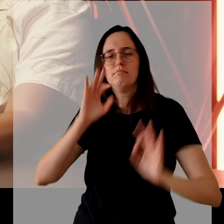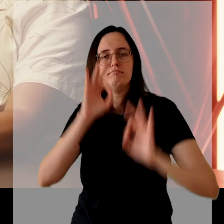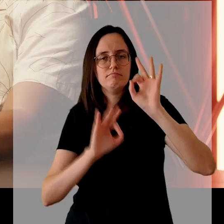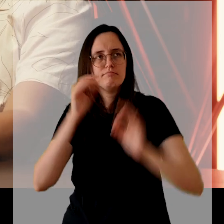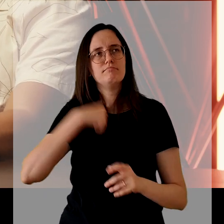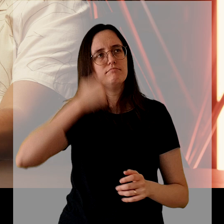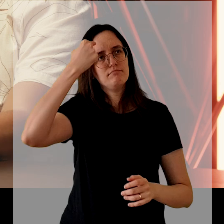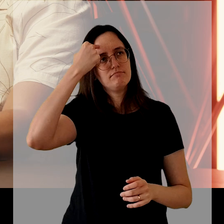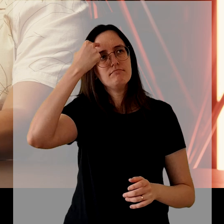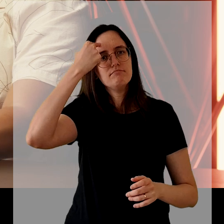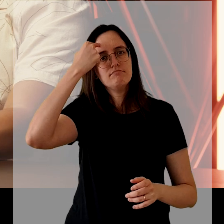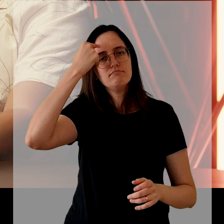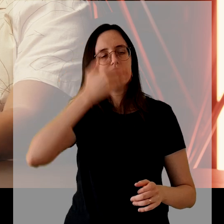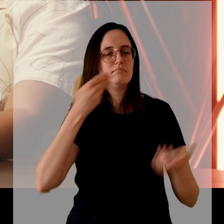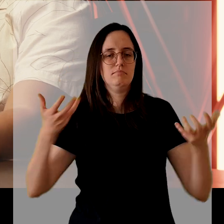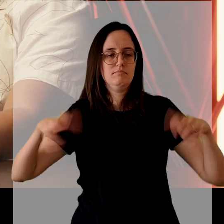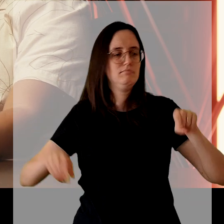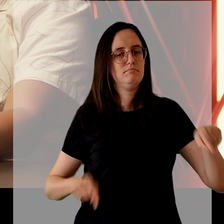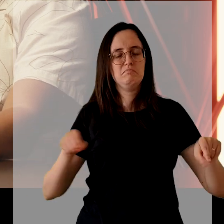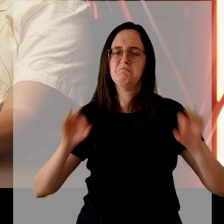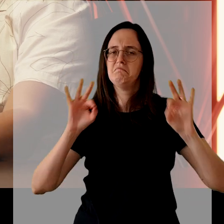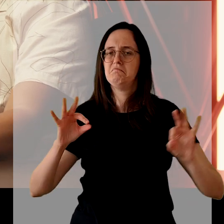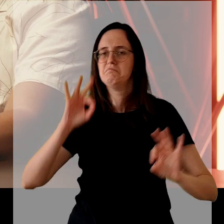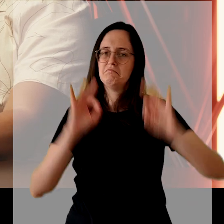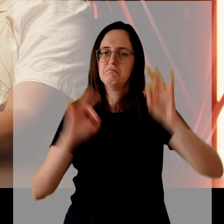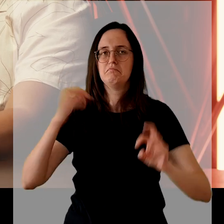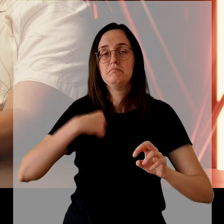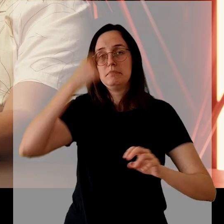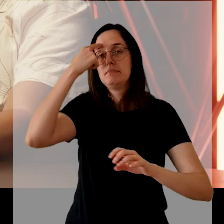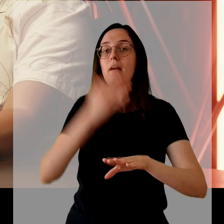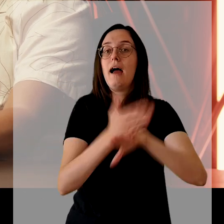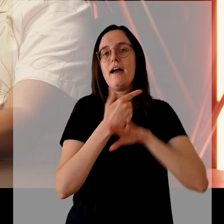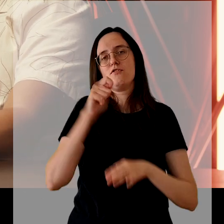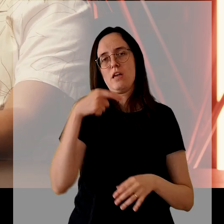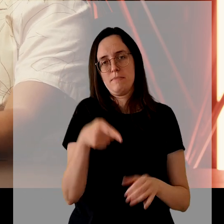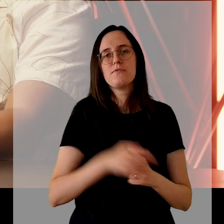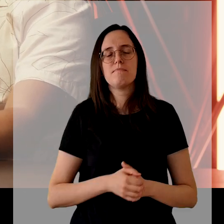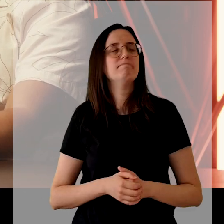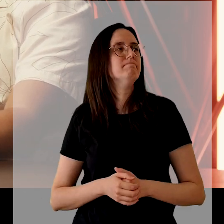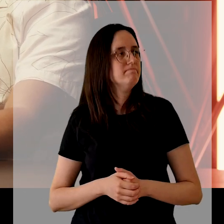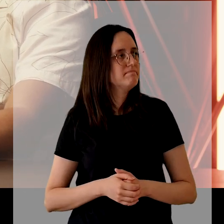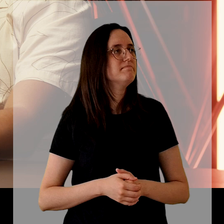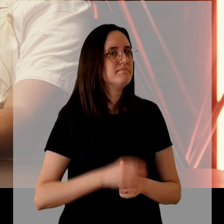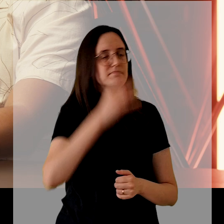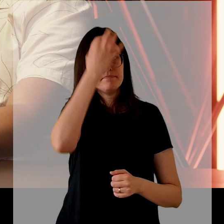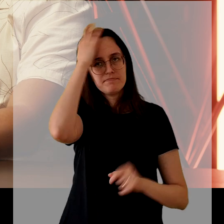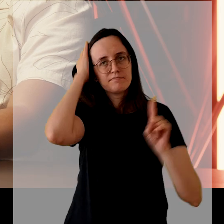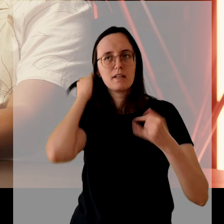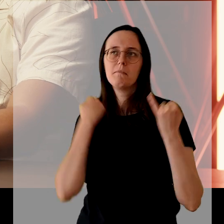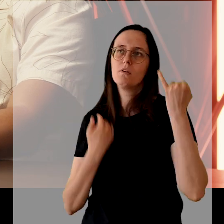já planejaria de cara uma segunda unidade de câmera, assim, já de antemão, assim, sabe?